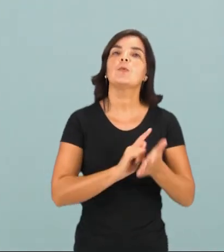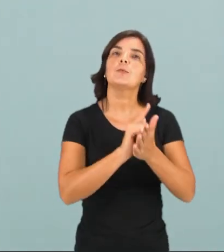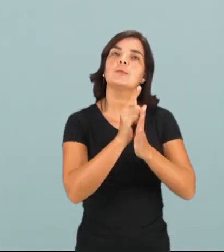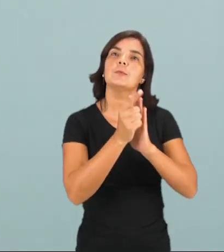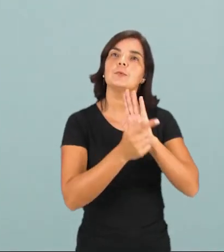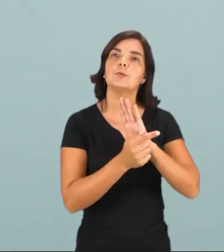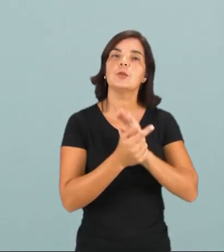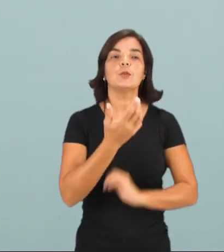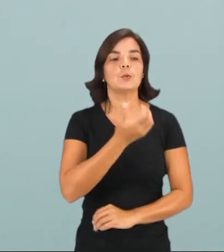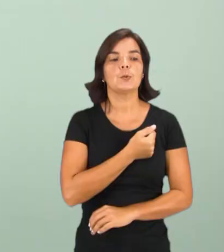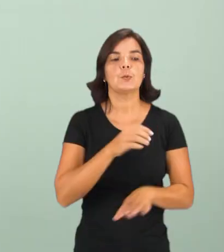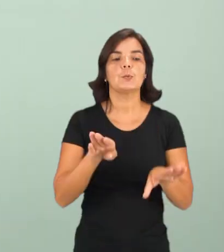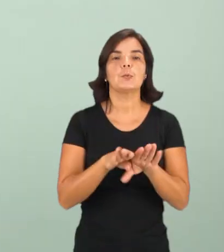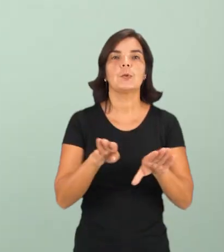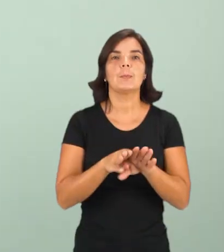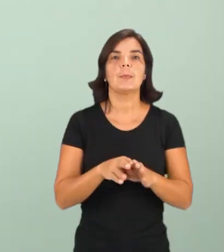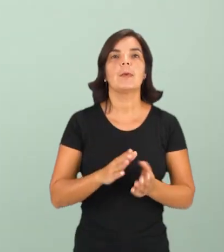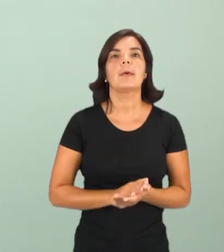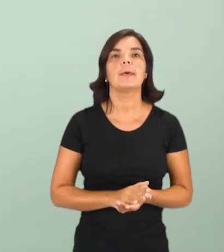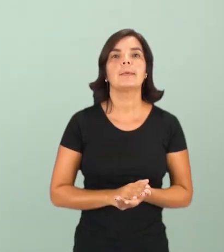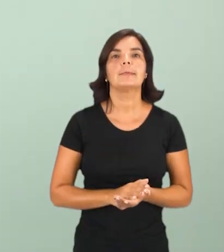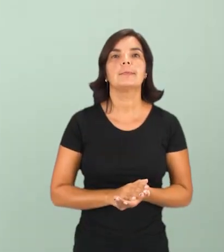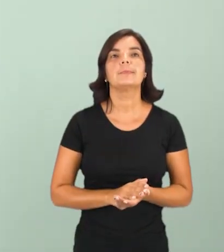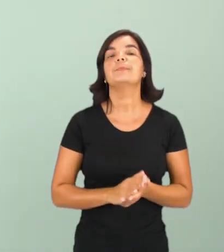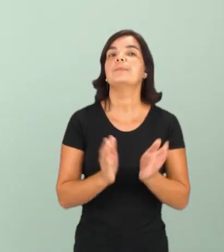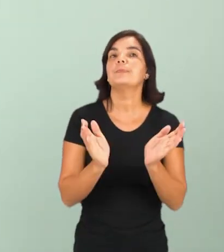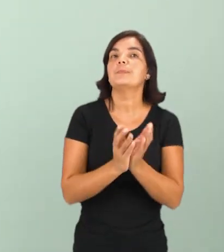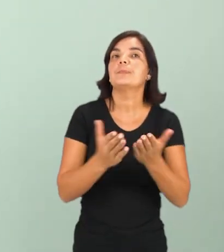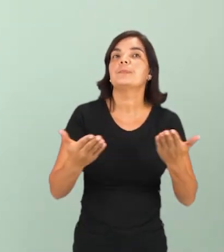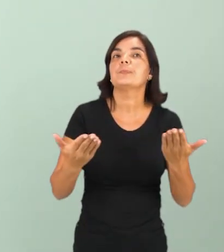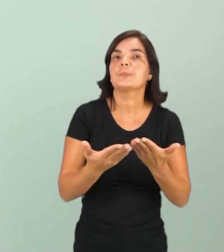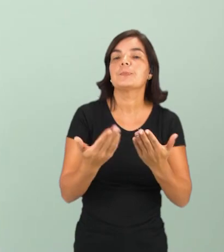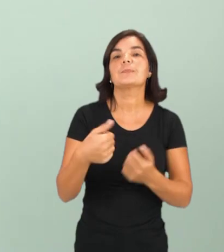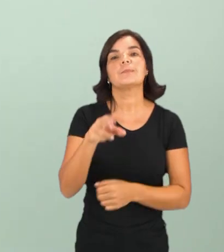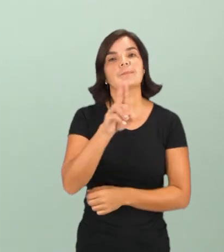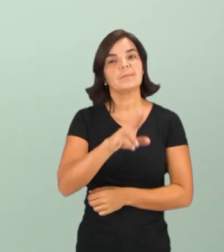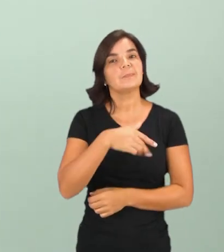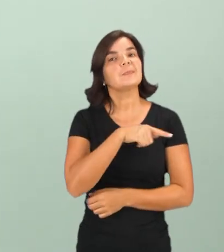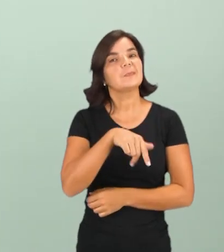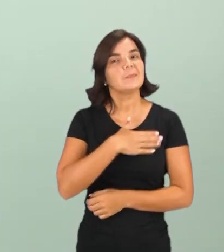o número, ok? Esta foi nossa classe de hoje, espero que les haya